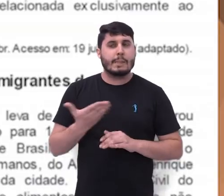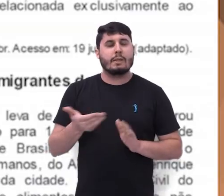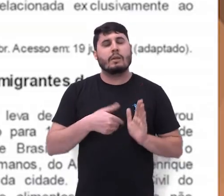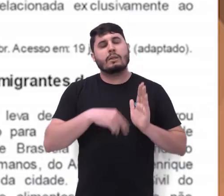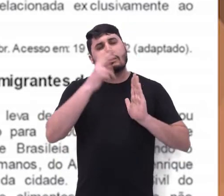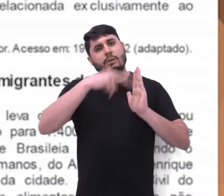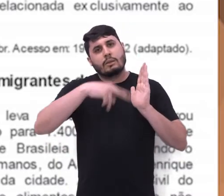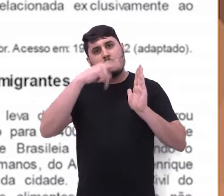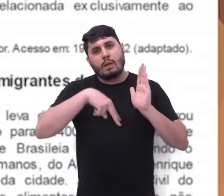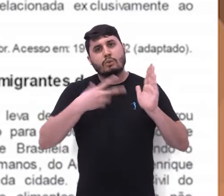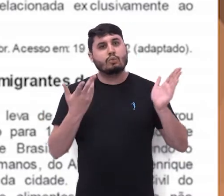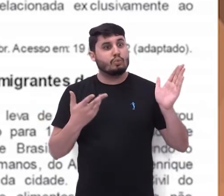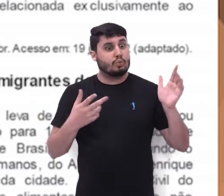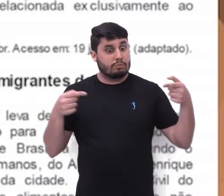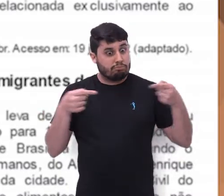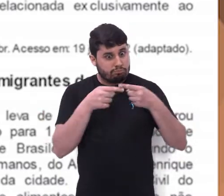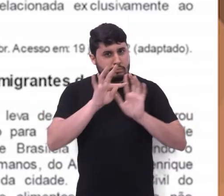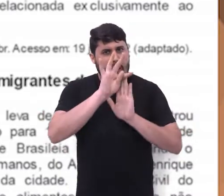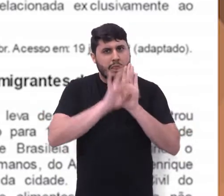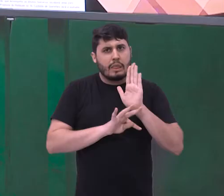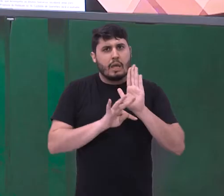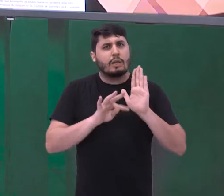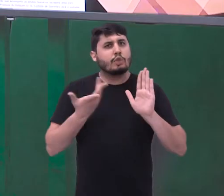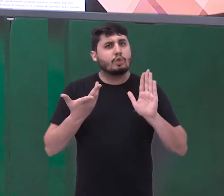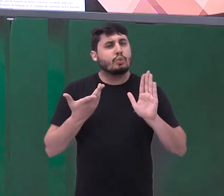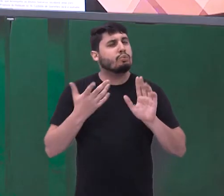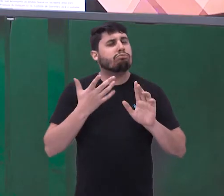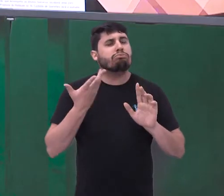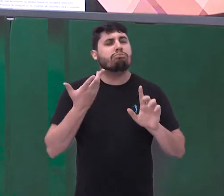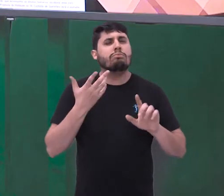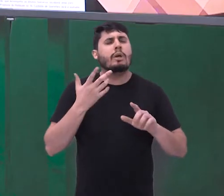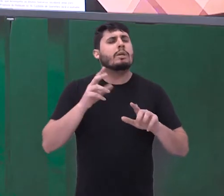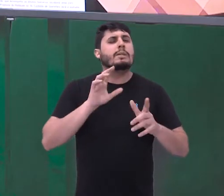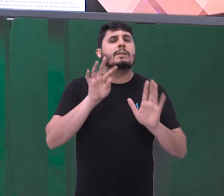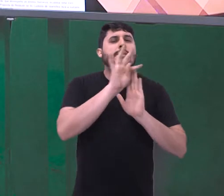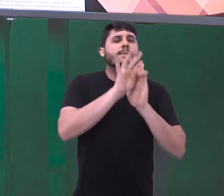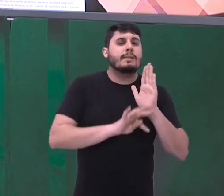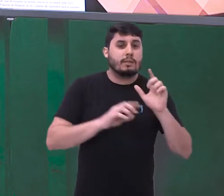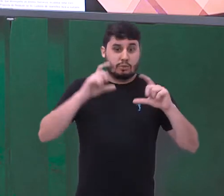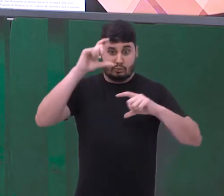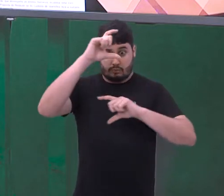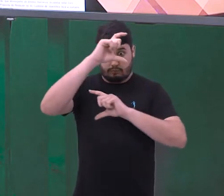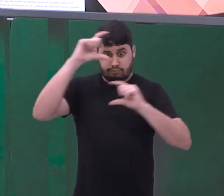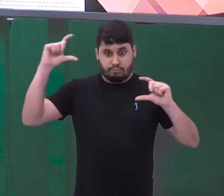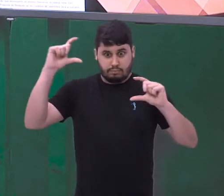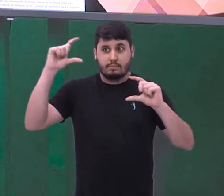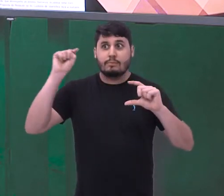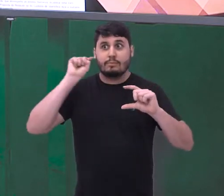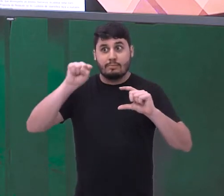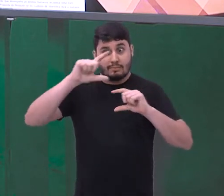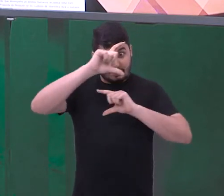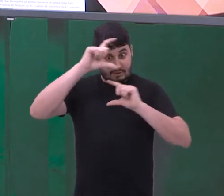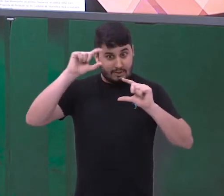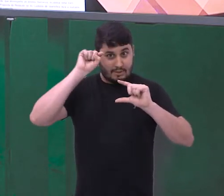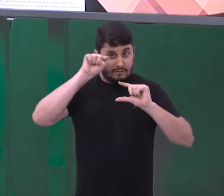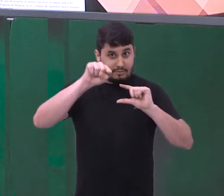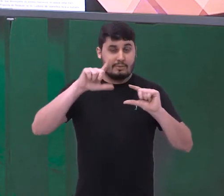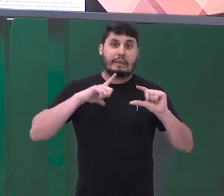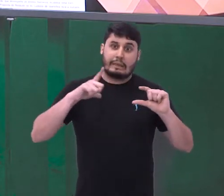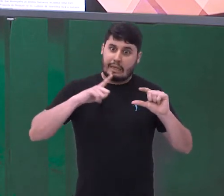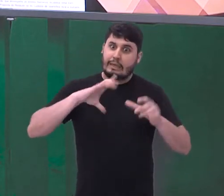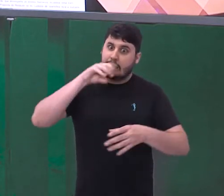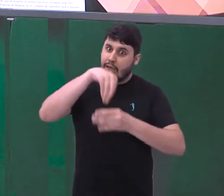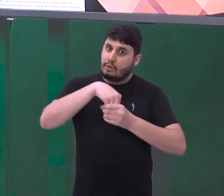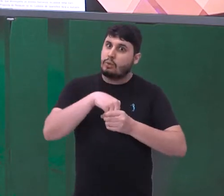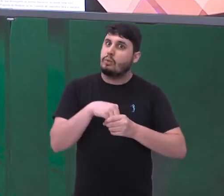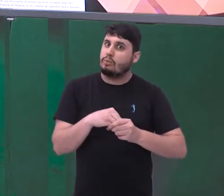partir da leitura dos textos motivadores. Que são textos motivadores, Consuelo? São esses textos aqui, meu amor, viu? Que